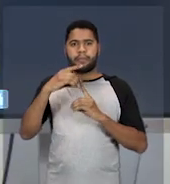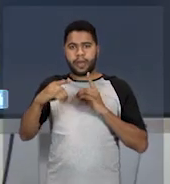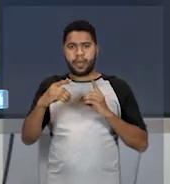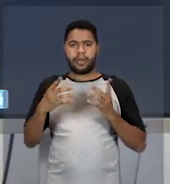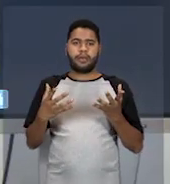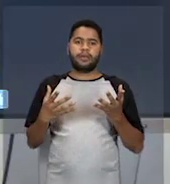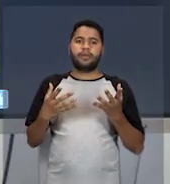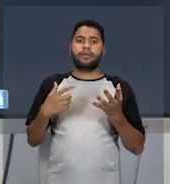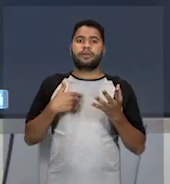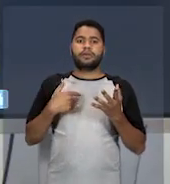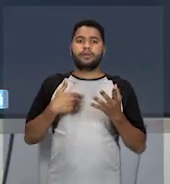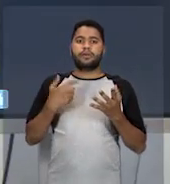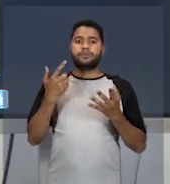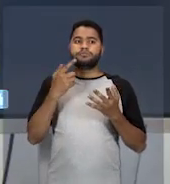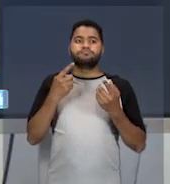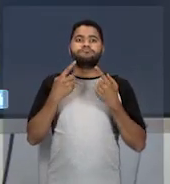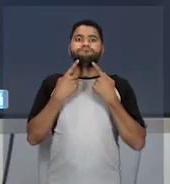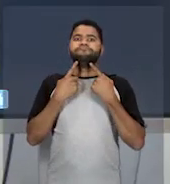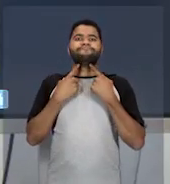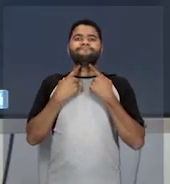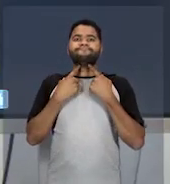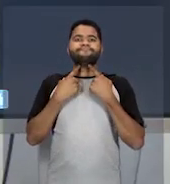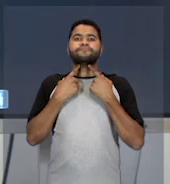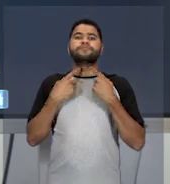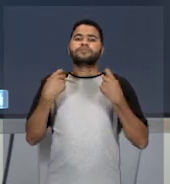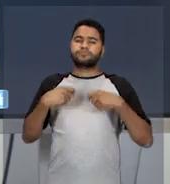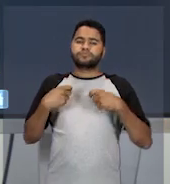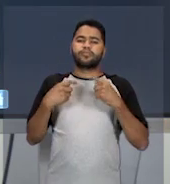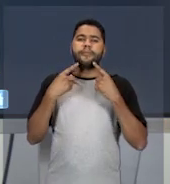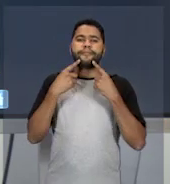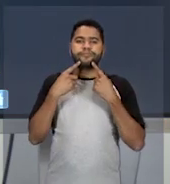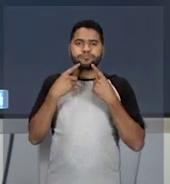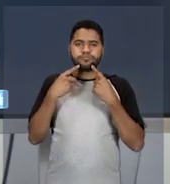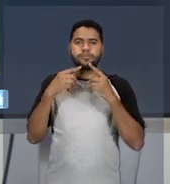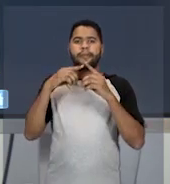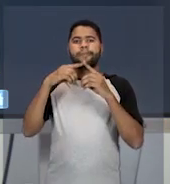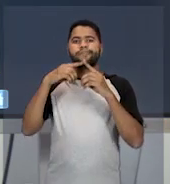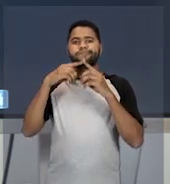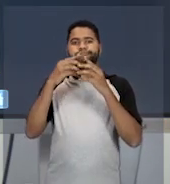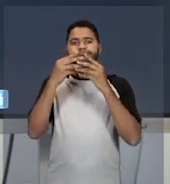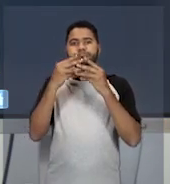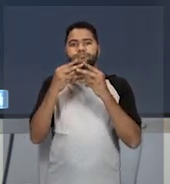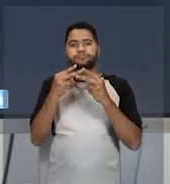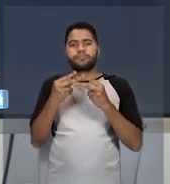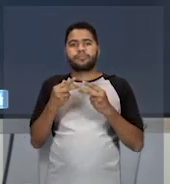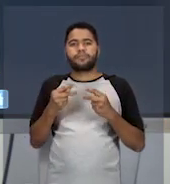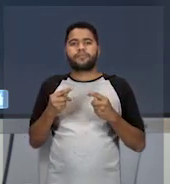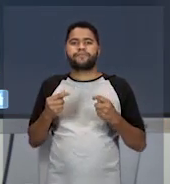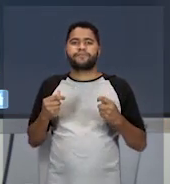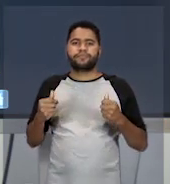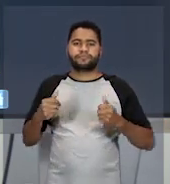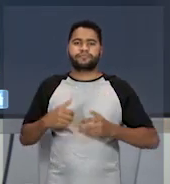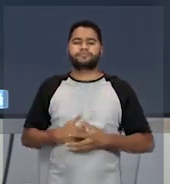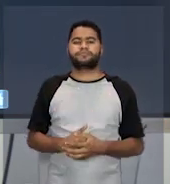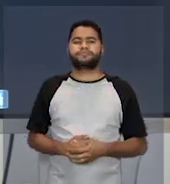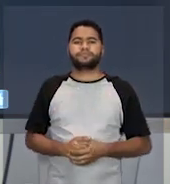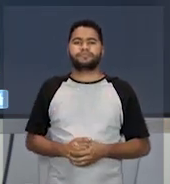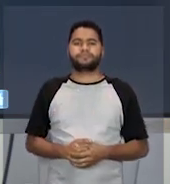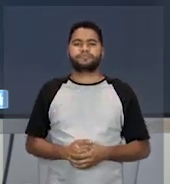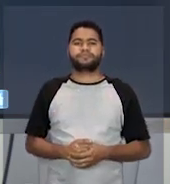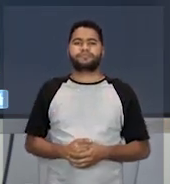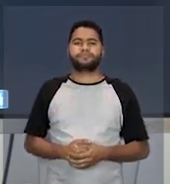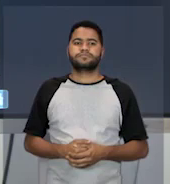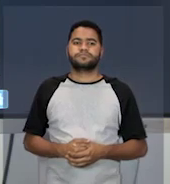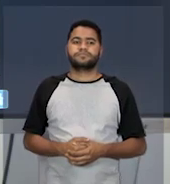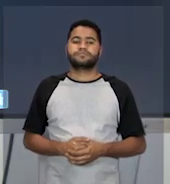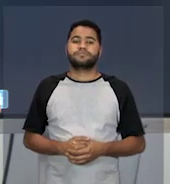grande, um nutriente tão grande, que ele não consegue entrar na célula. Para entrar, ele tem que ser quebrado, tá certo? Ok?